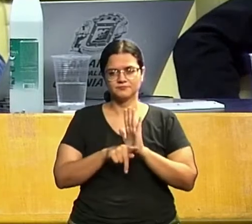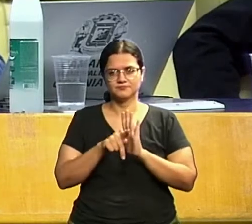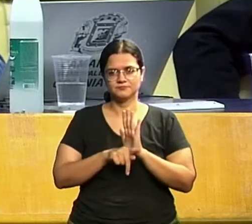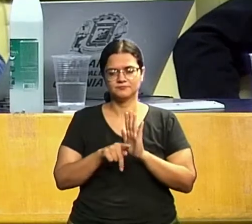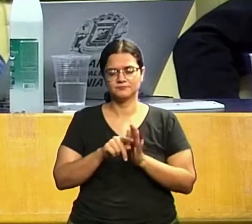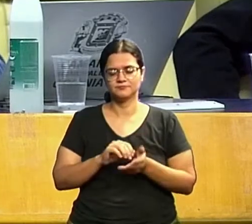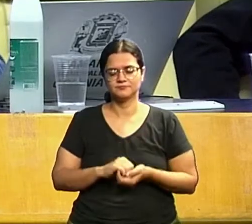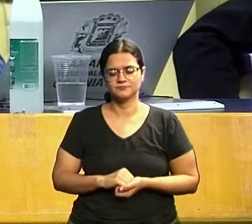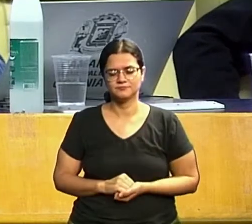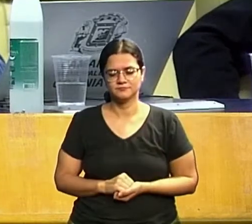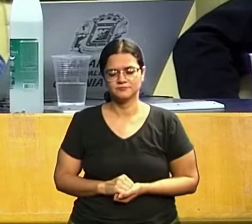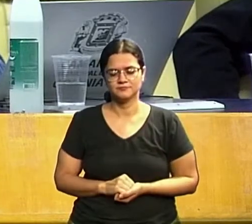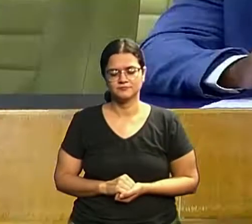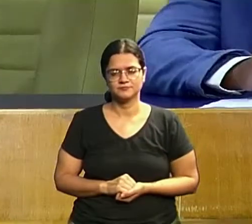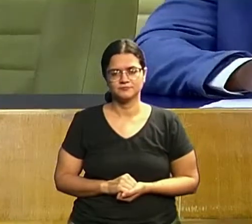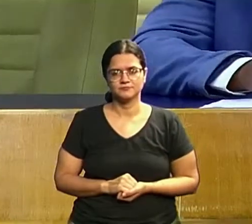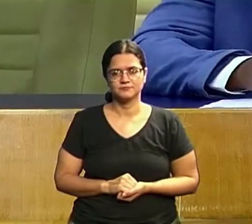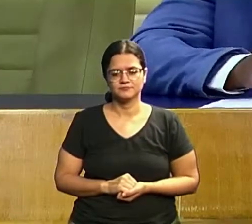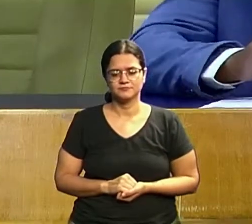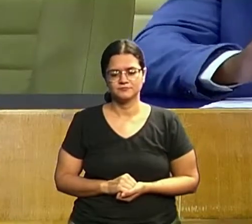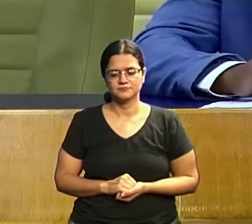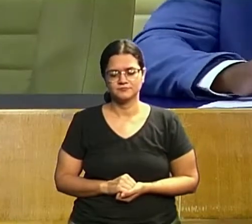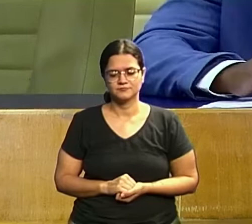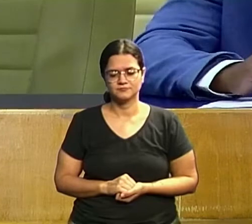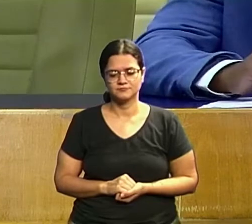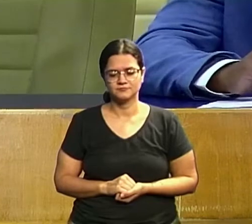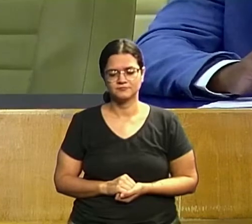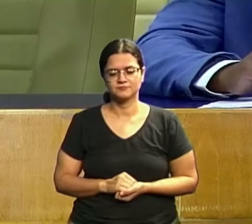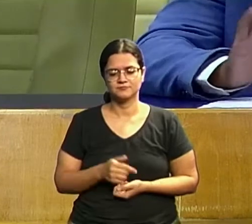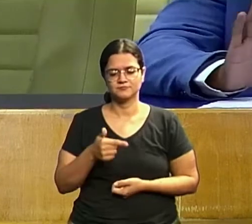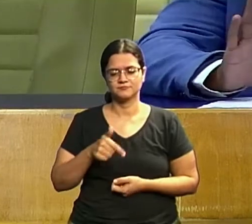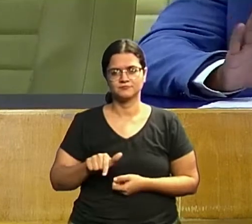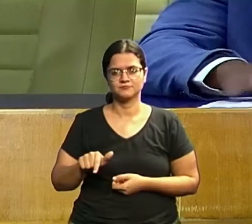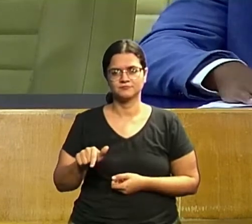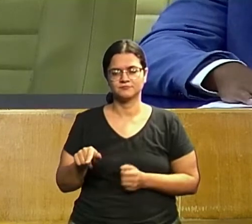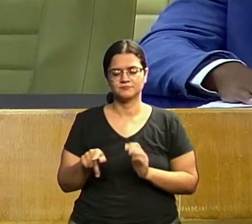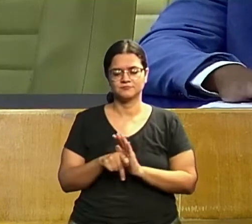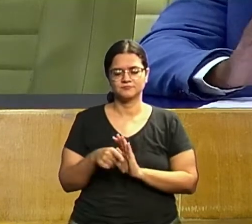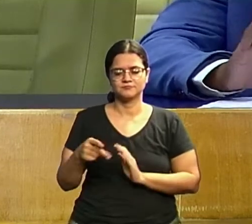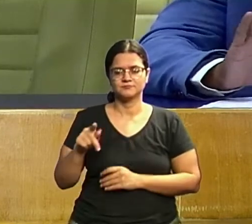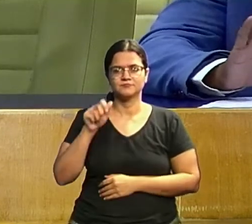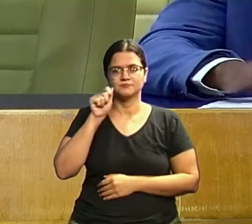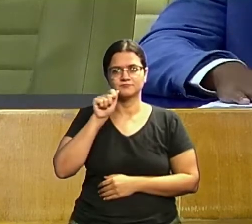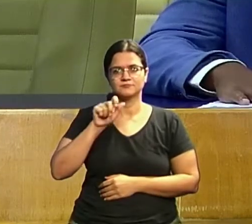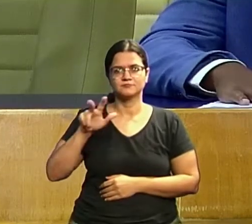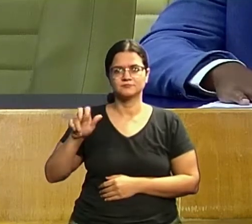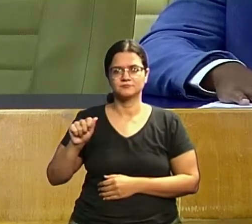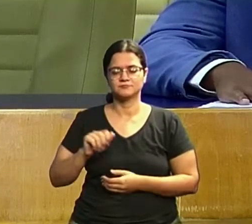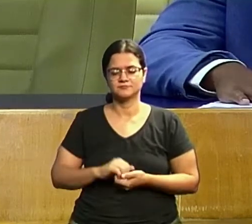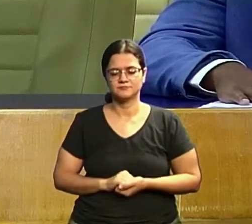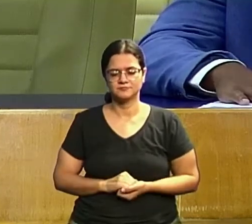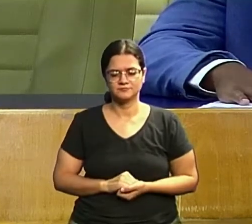Projeto seguinte, vereador. Próximo projeto, novamente, Ava Santiago.